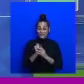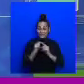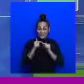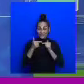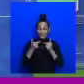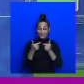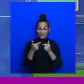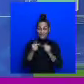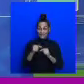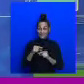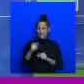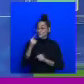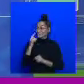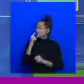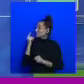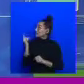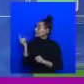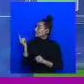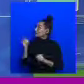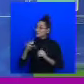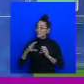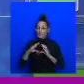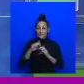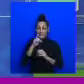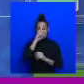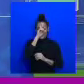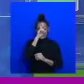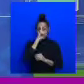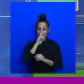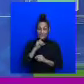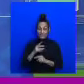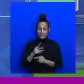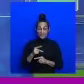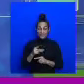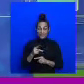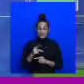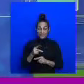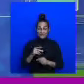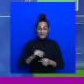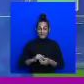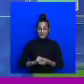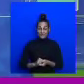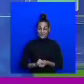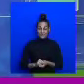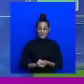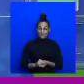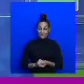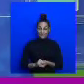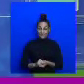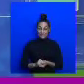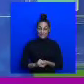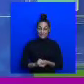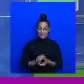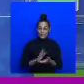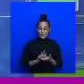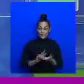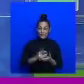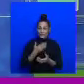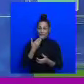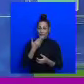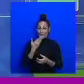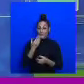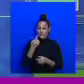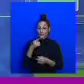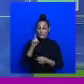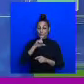Vem sorte. Mais um número chegando. Bola amarela, 12. Amarela, número 12. Loto Fácil,